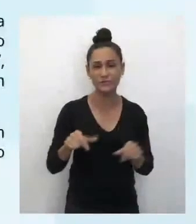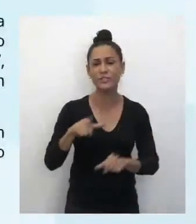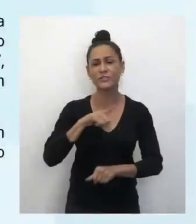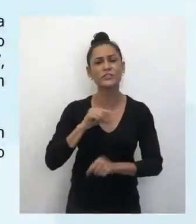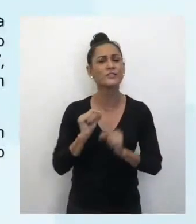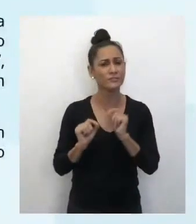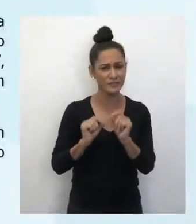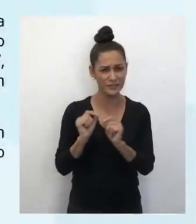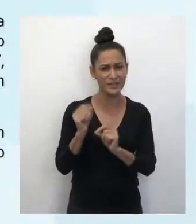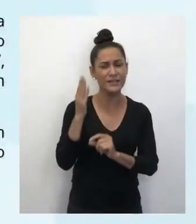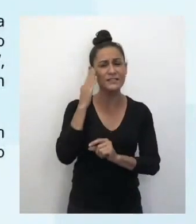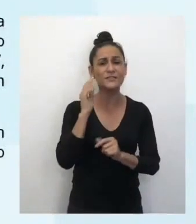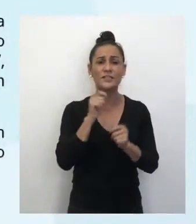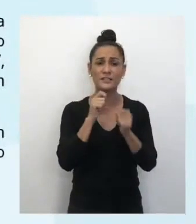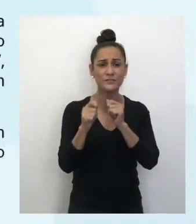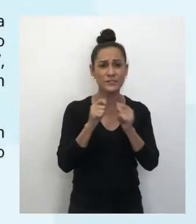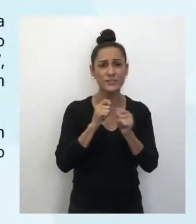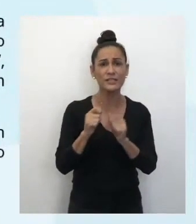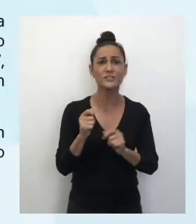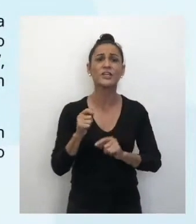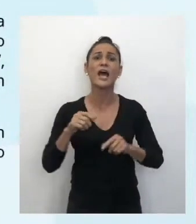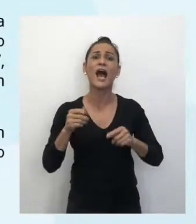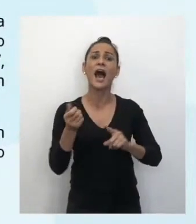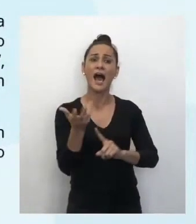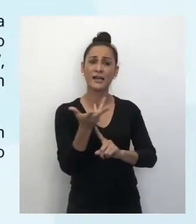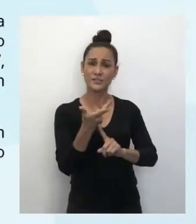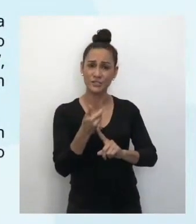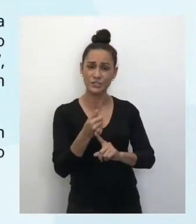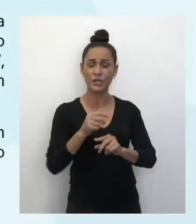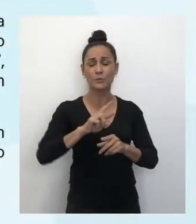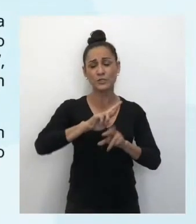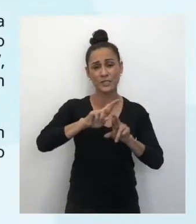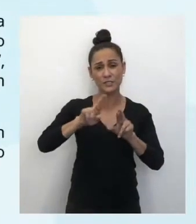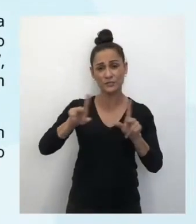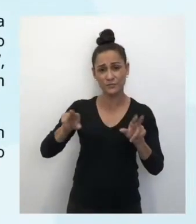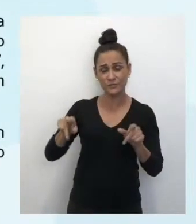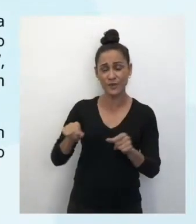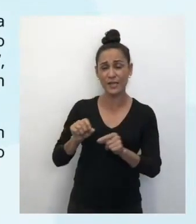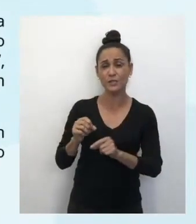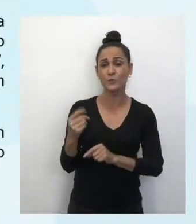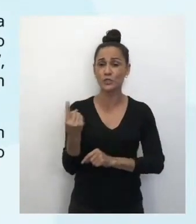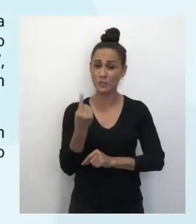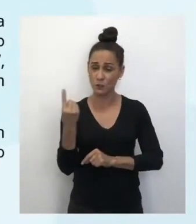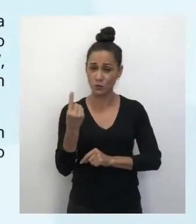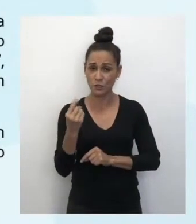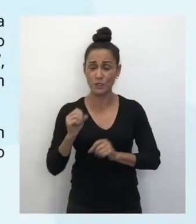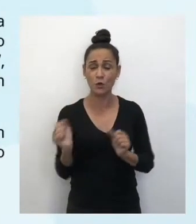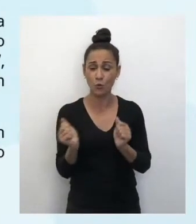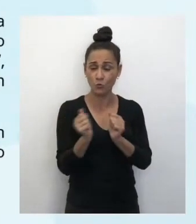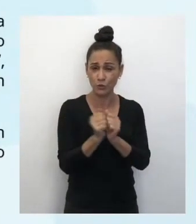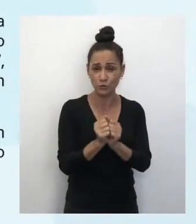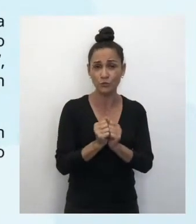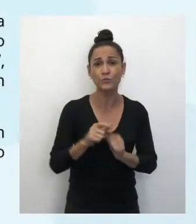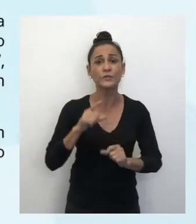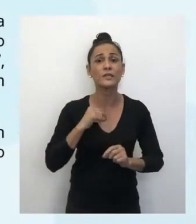né? Que as intervenções artísticas são ações que podem ser individuais, coletivas, e elas têm como finalidade